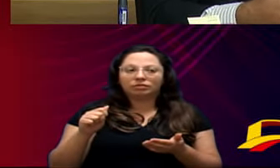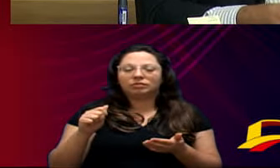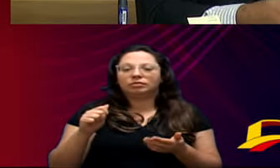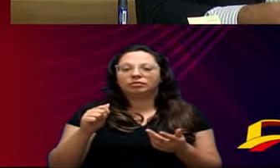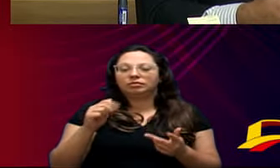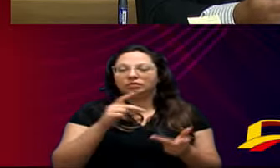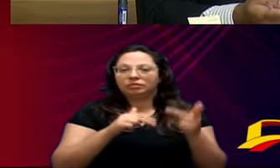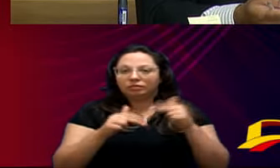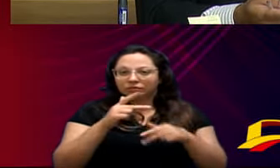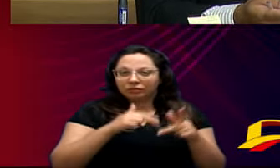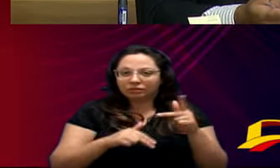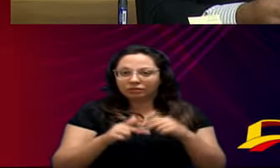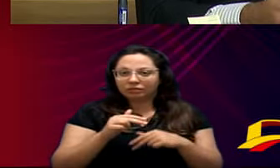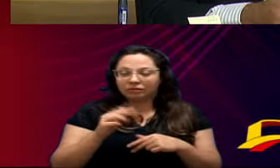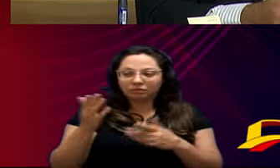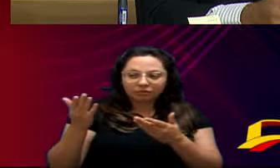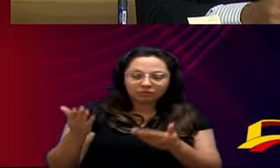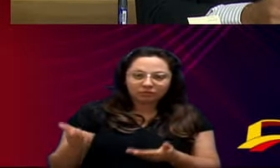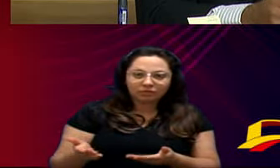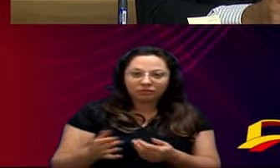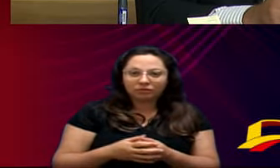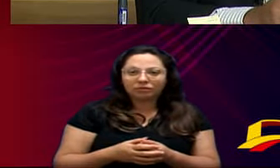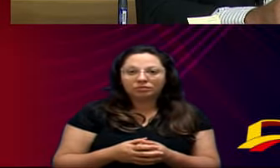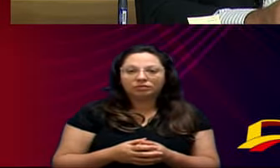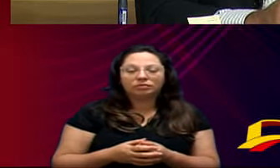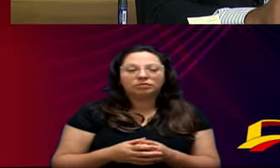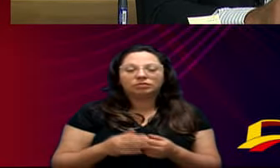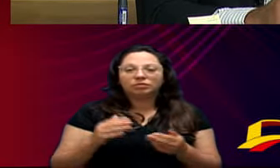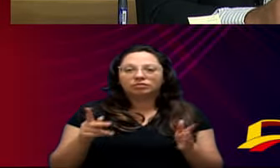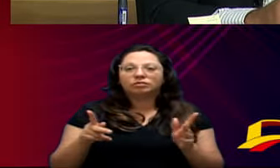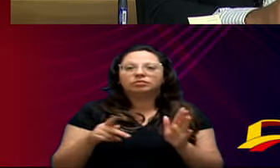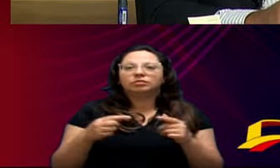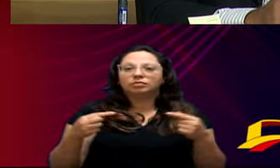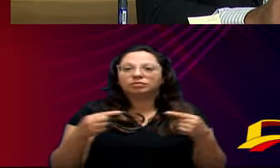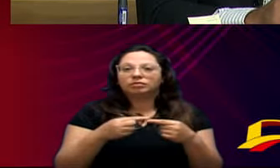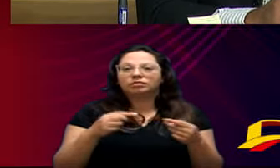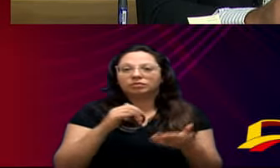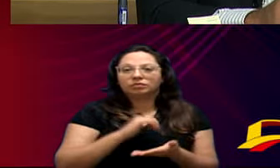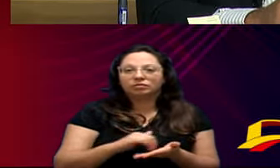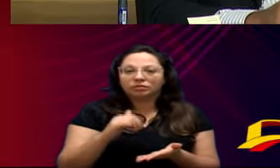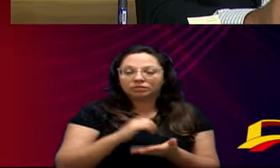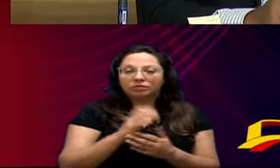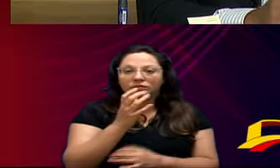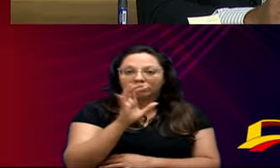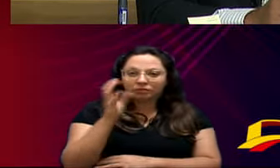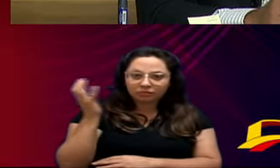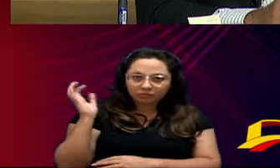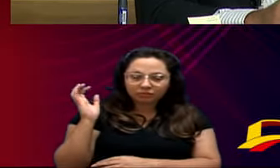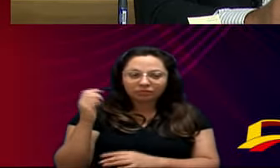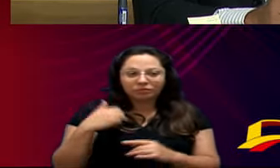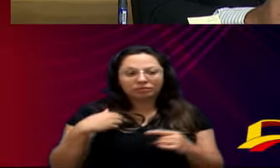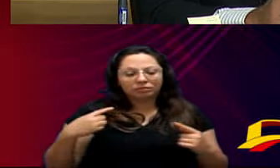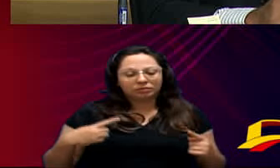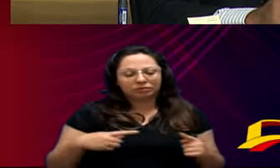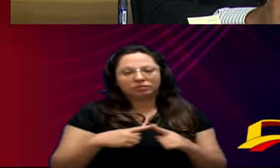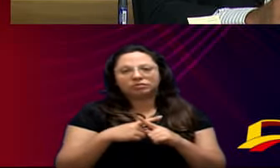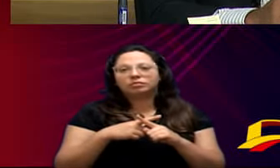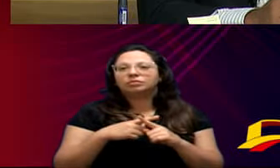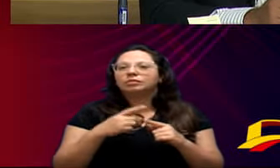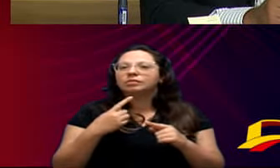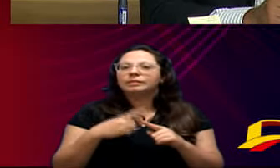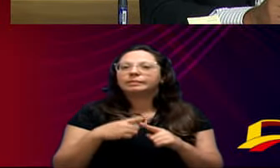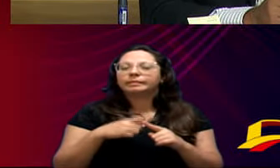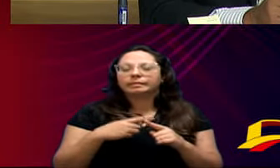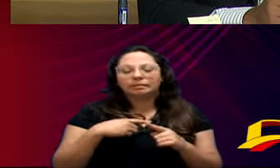corte a pod é um serviço público né mas em da secretaria do meio ambiente que eu coloco a contradição porque eu acredito que vocês né a